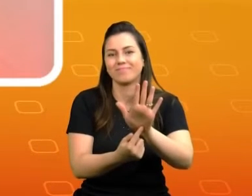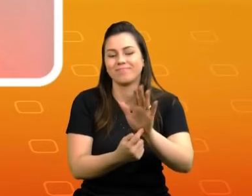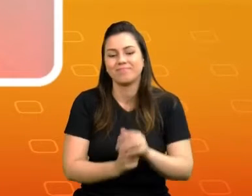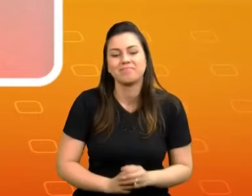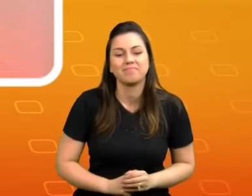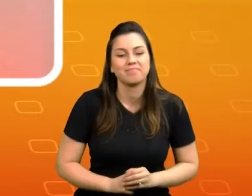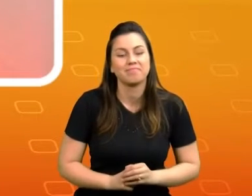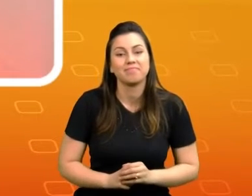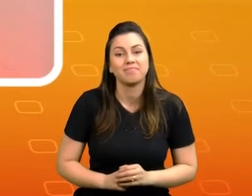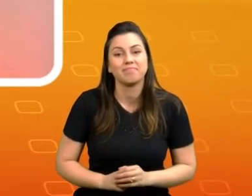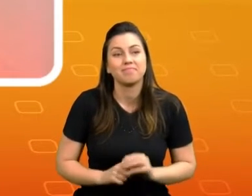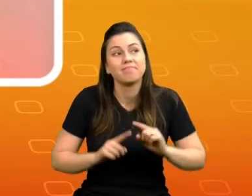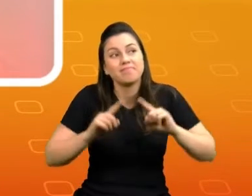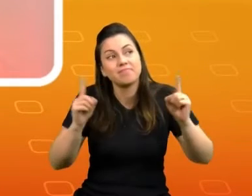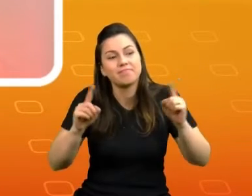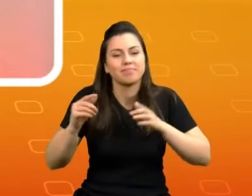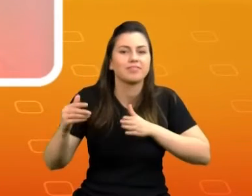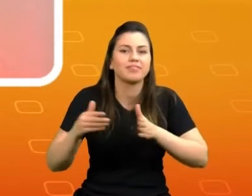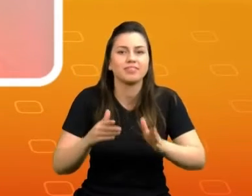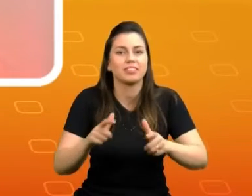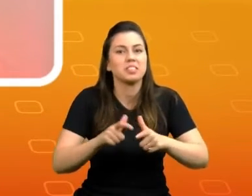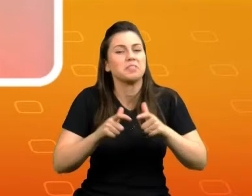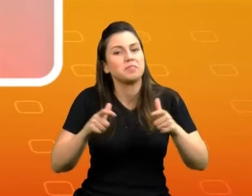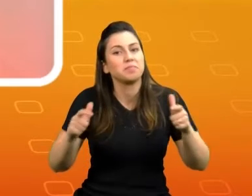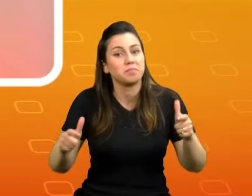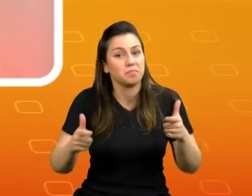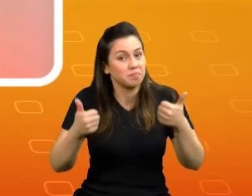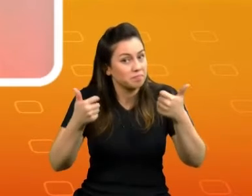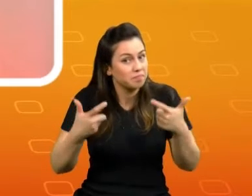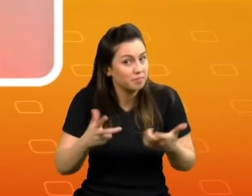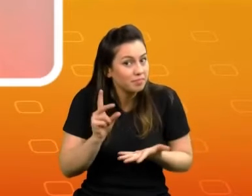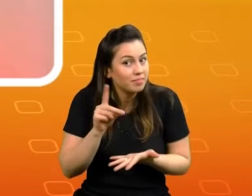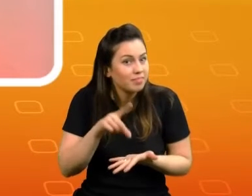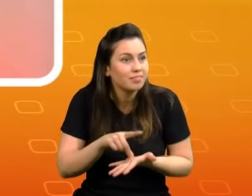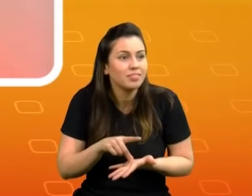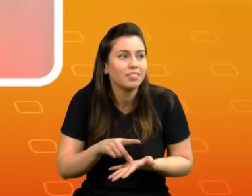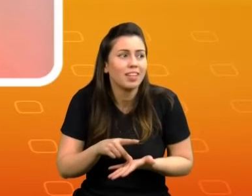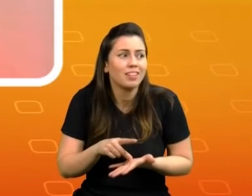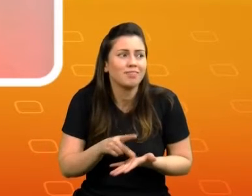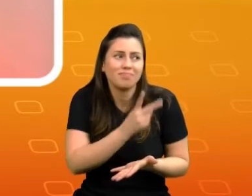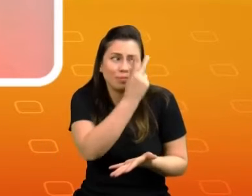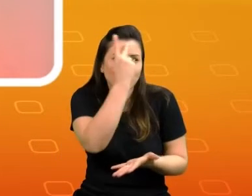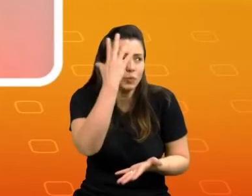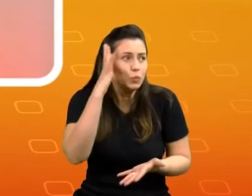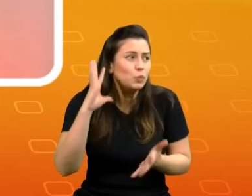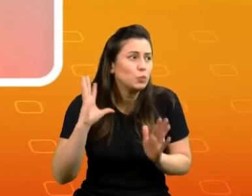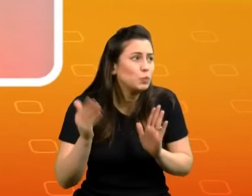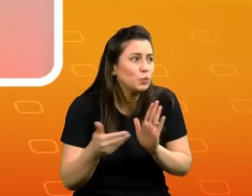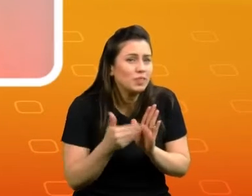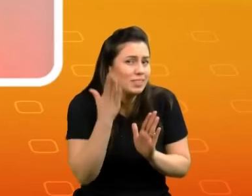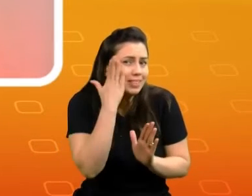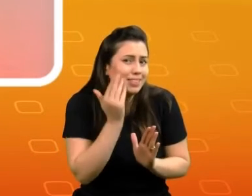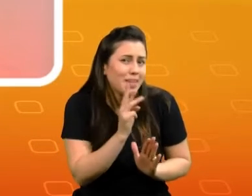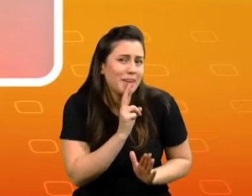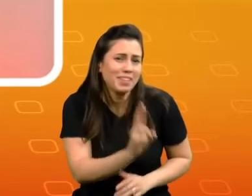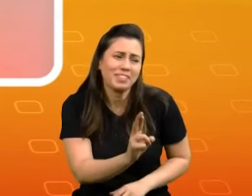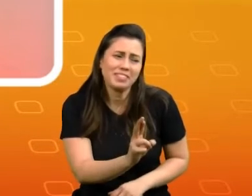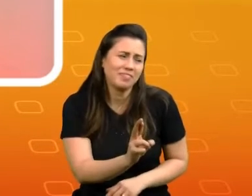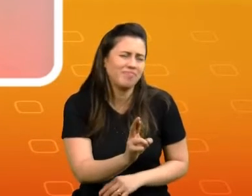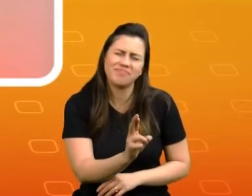mas eu acho que o caminho ainda é gigantesco e sendo bem sincera Acho que ninguém sabe exatamente onde isso vai parar é